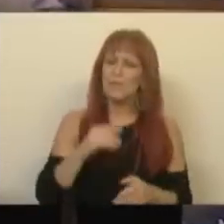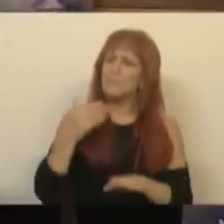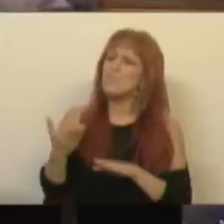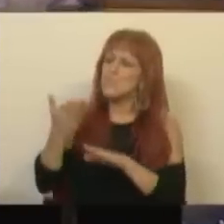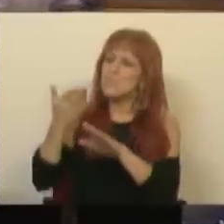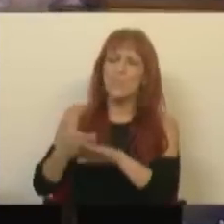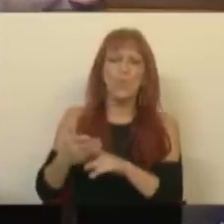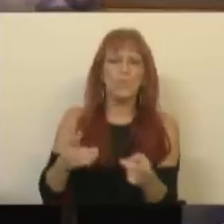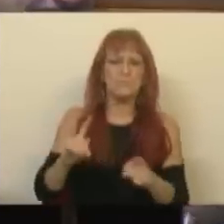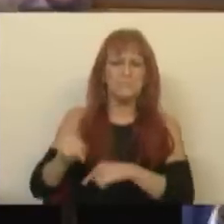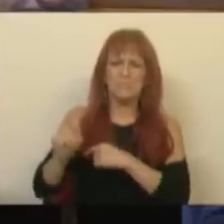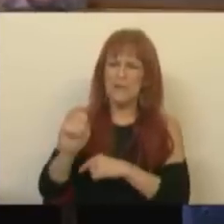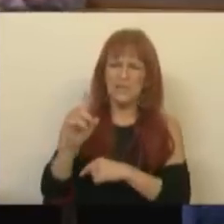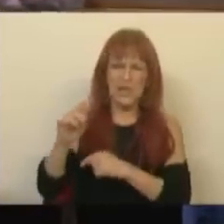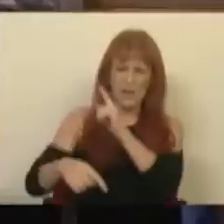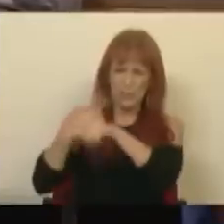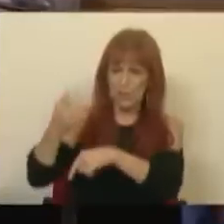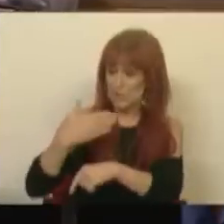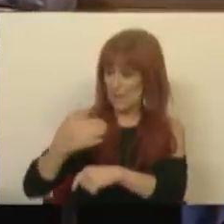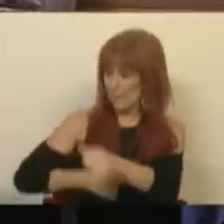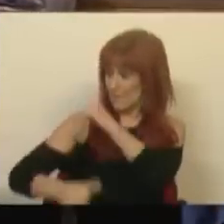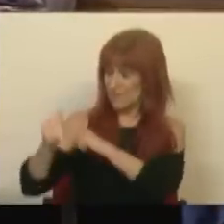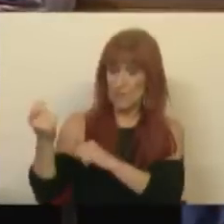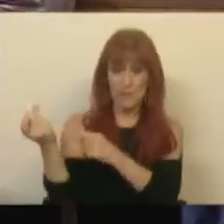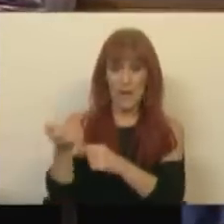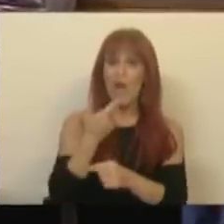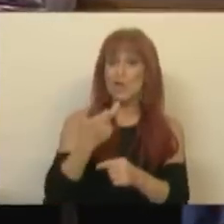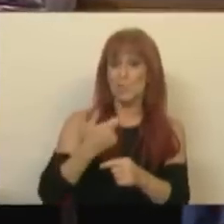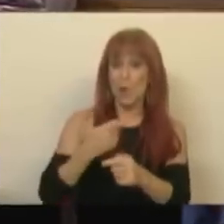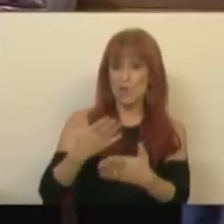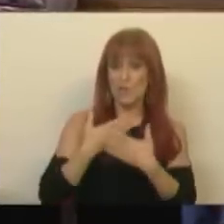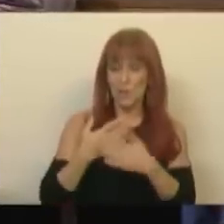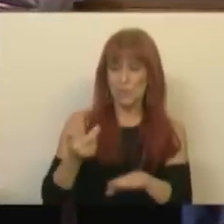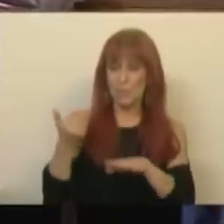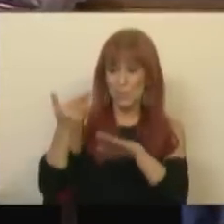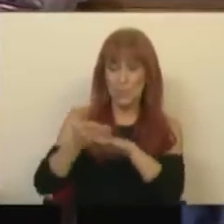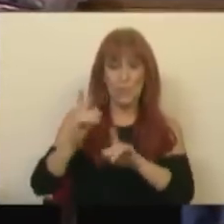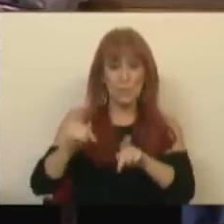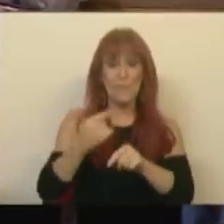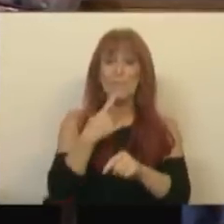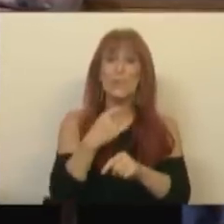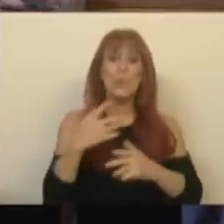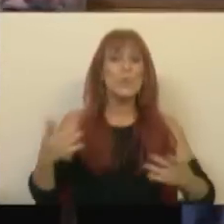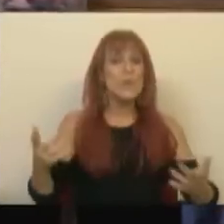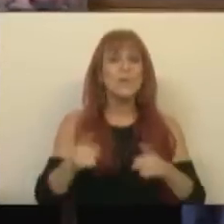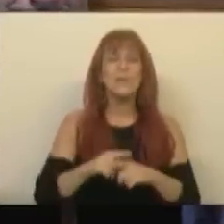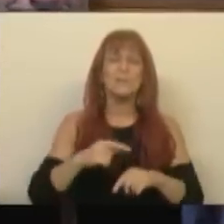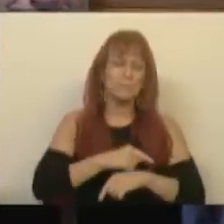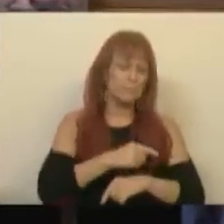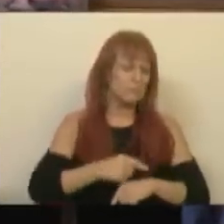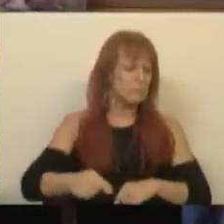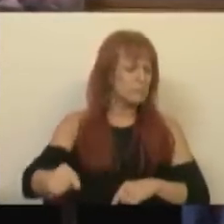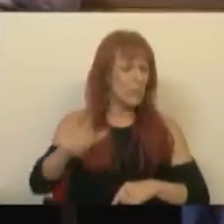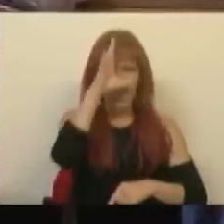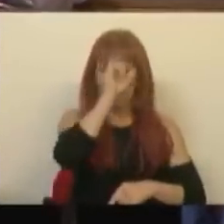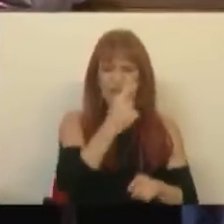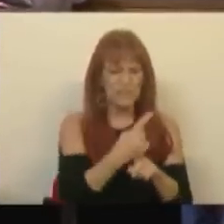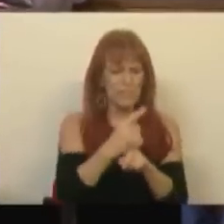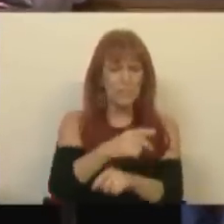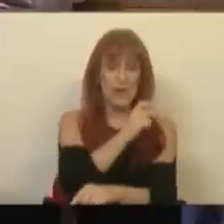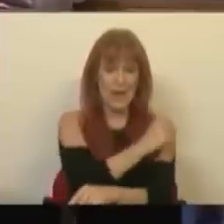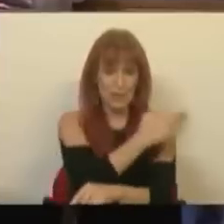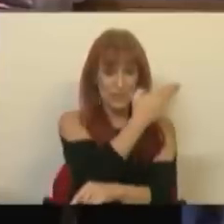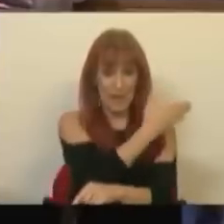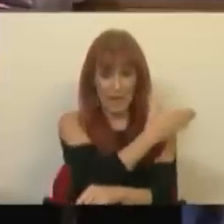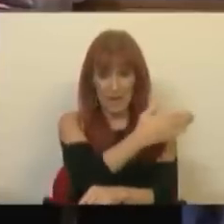requerimento que só após seis meses portanto foi na semana passada que chegou a resposta esse requerimento começava por perguntar ao longo dos seus governos portanto estes